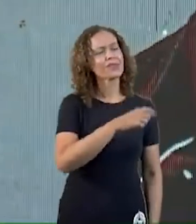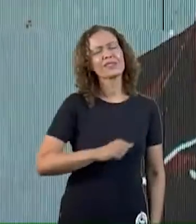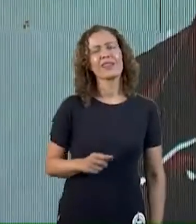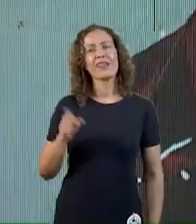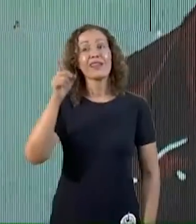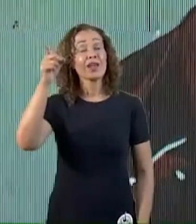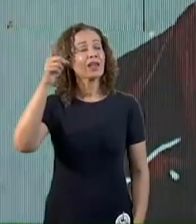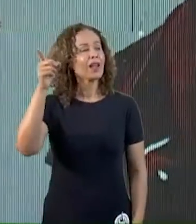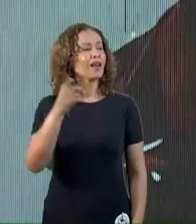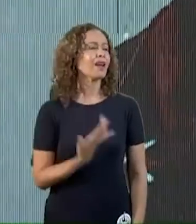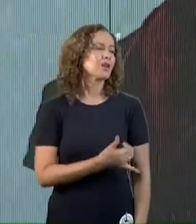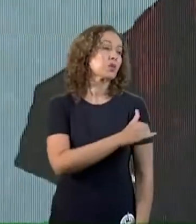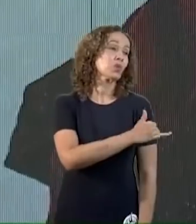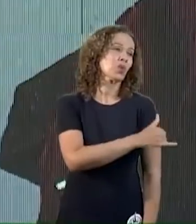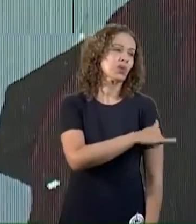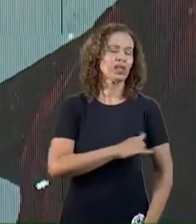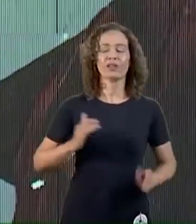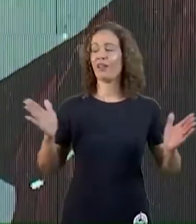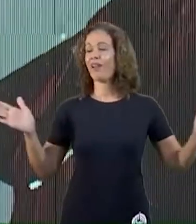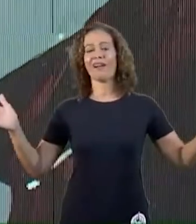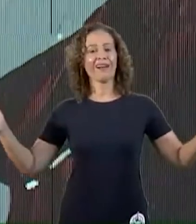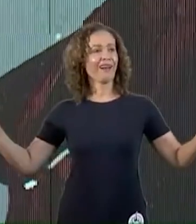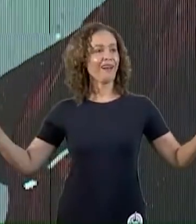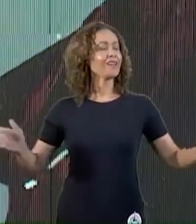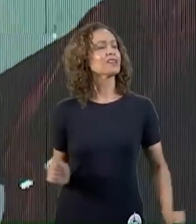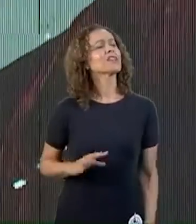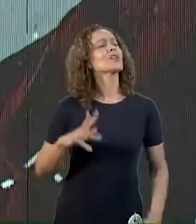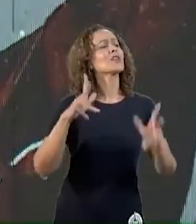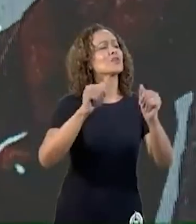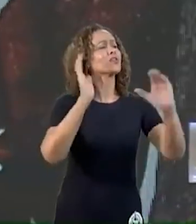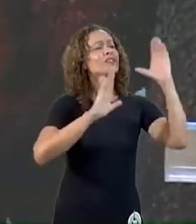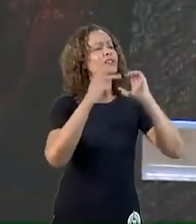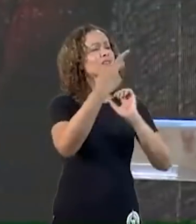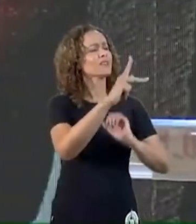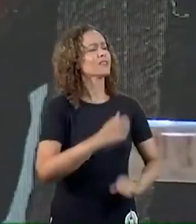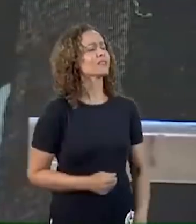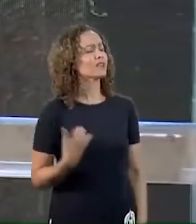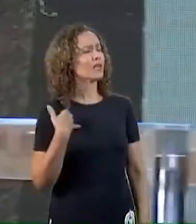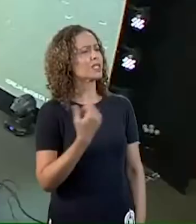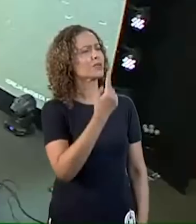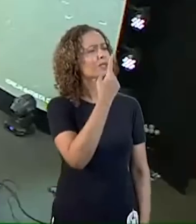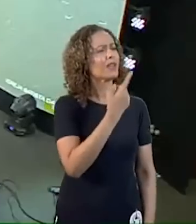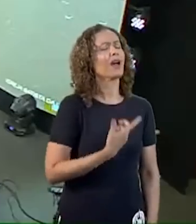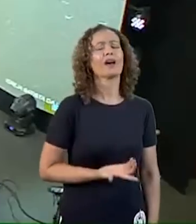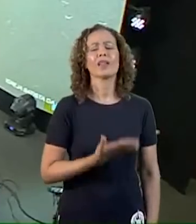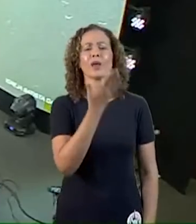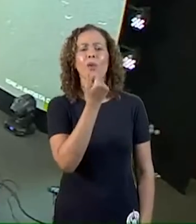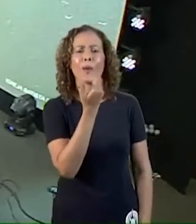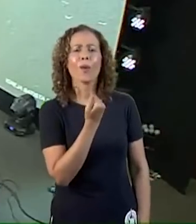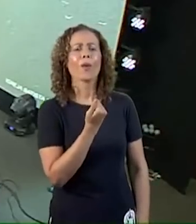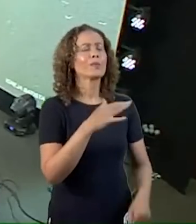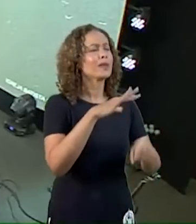Guanabara, todo mundo te vê, todo Natal, todo mundo canta o seu aniversário, come pernil, enfeita a árvore. Gente,